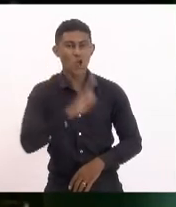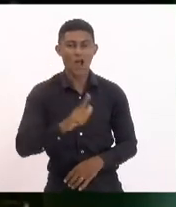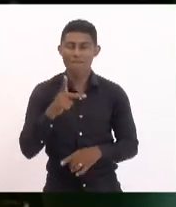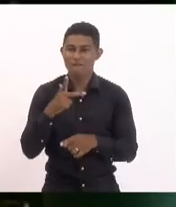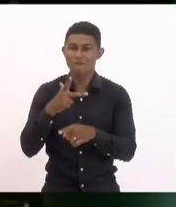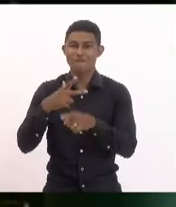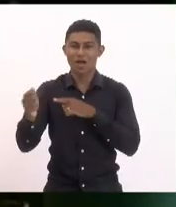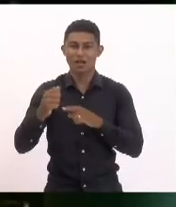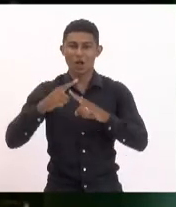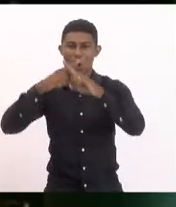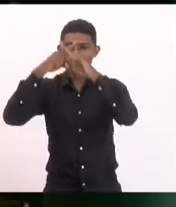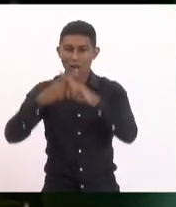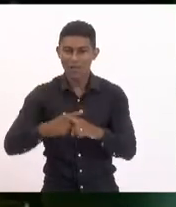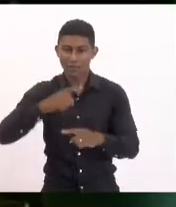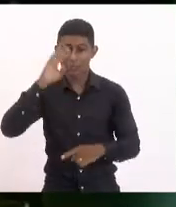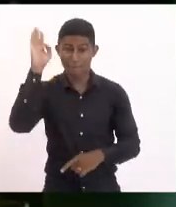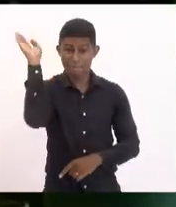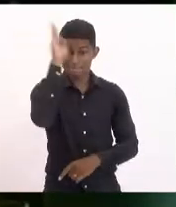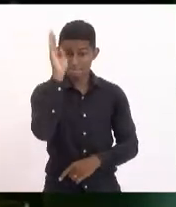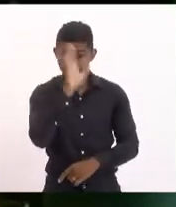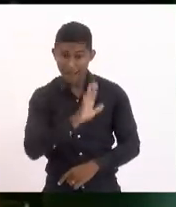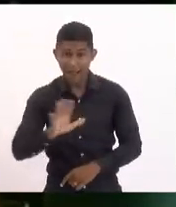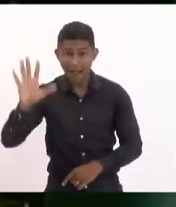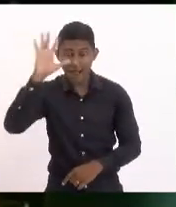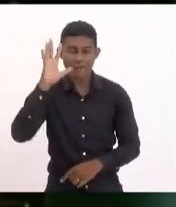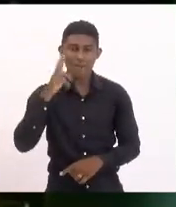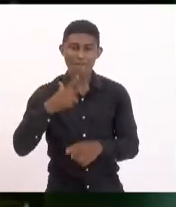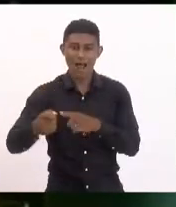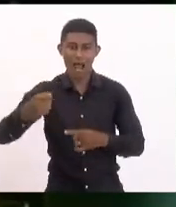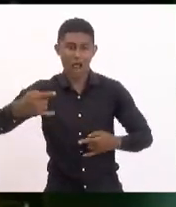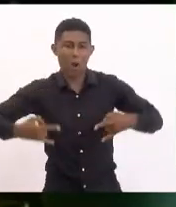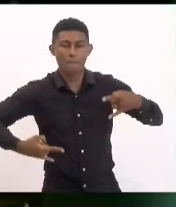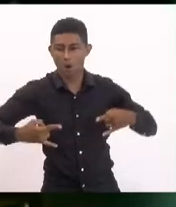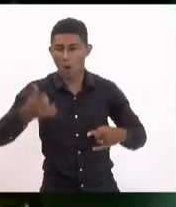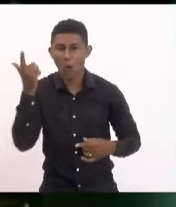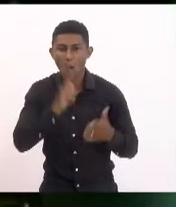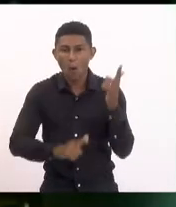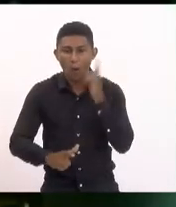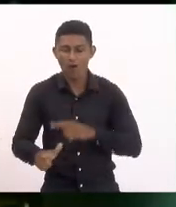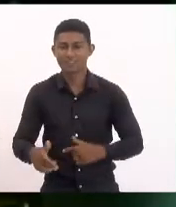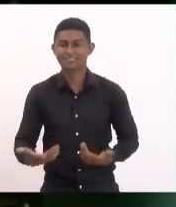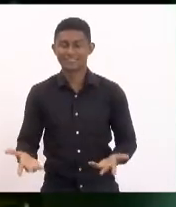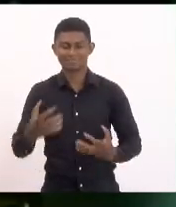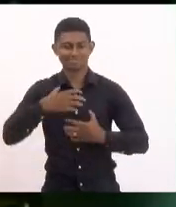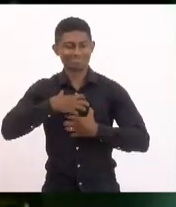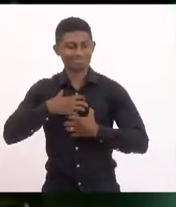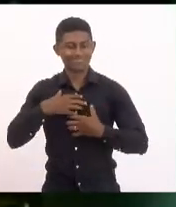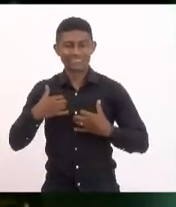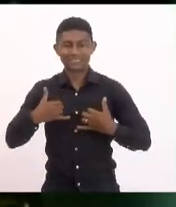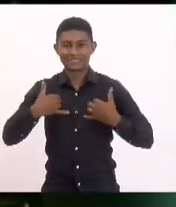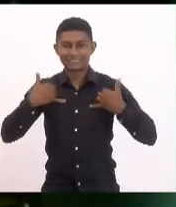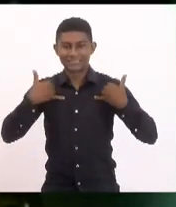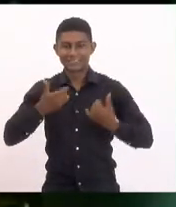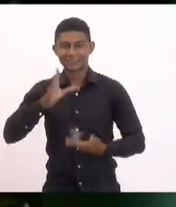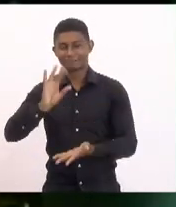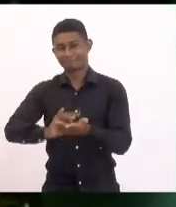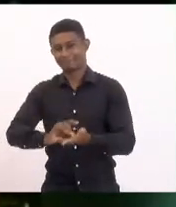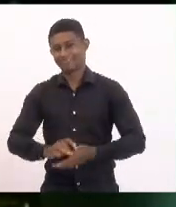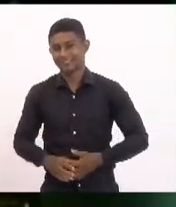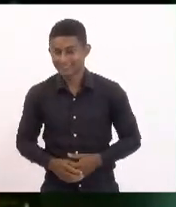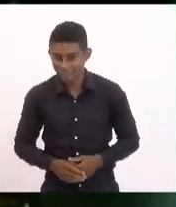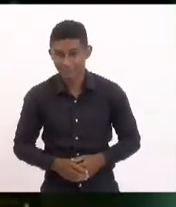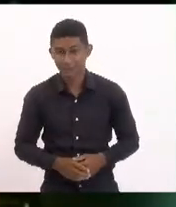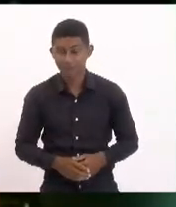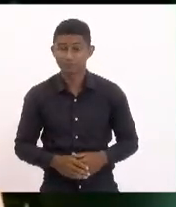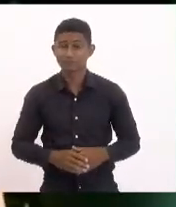ganhado o torneio brasileiro de robótica. Isso me traz um orgulho enorme, em especial porque